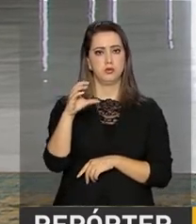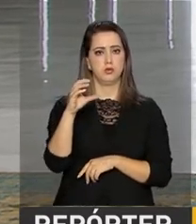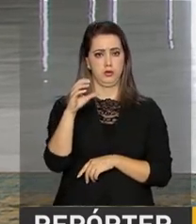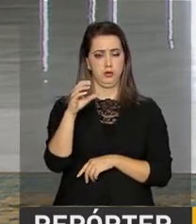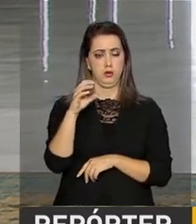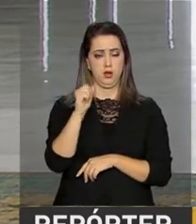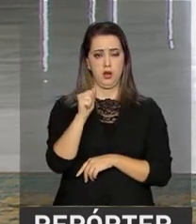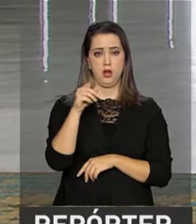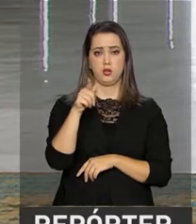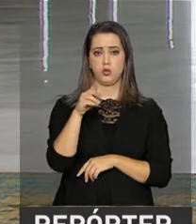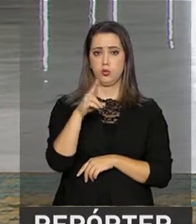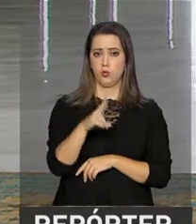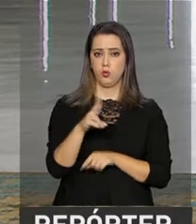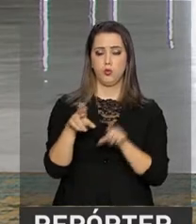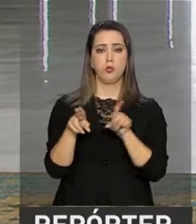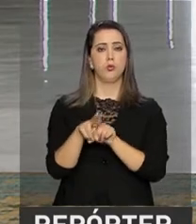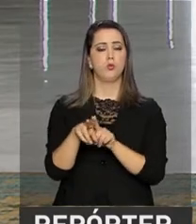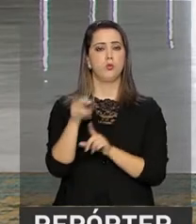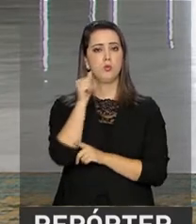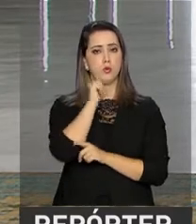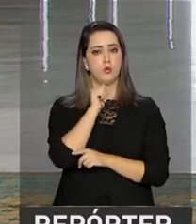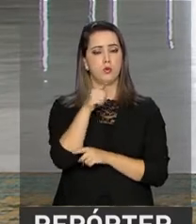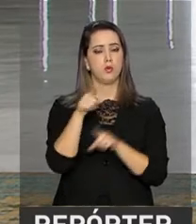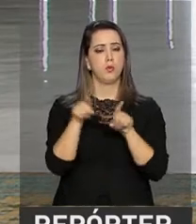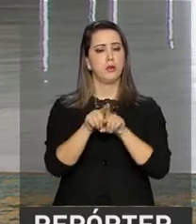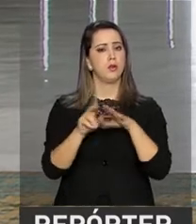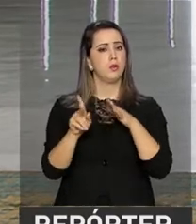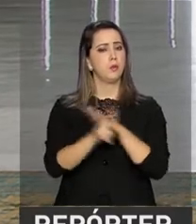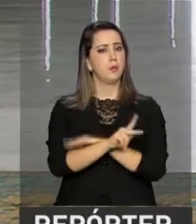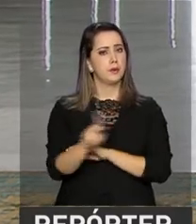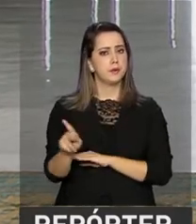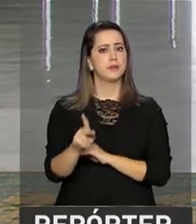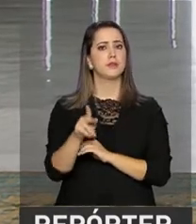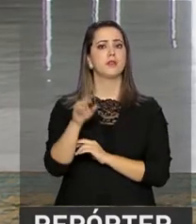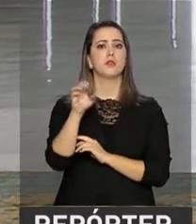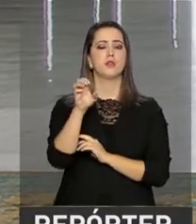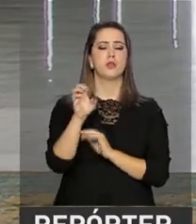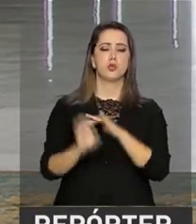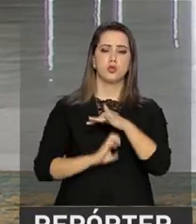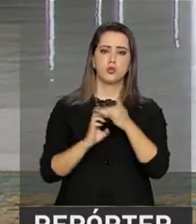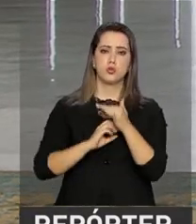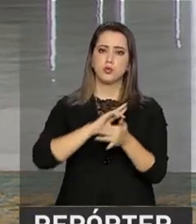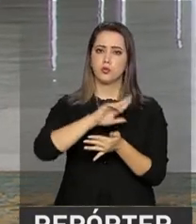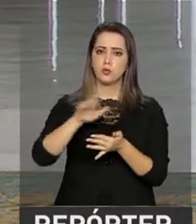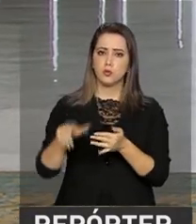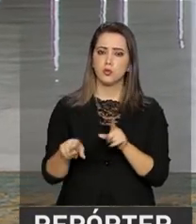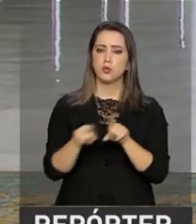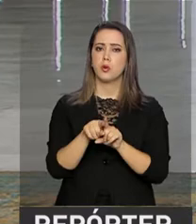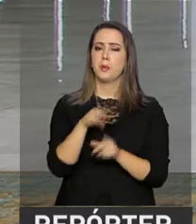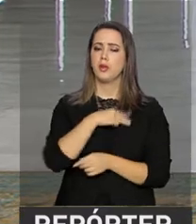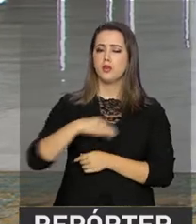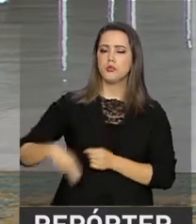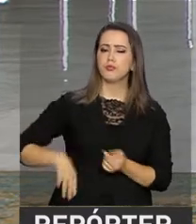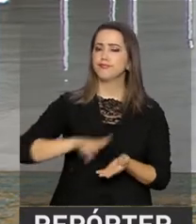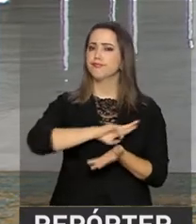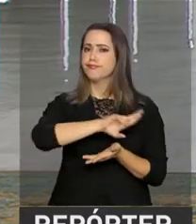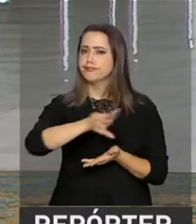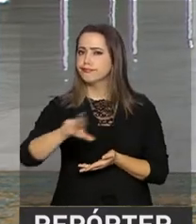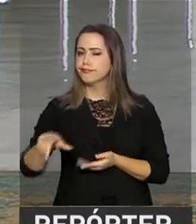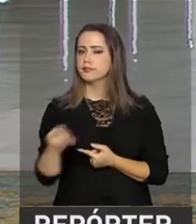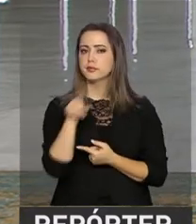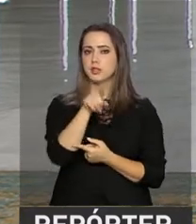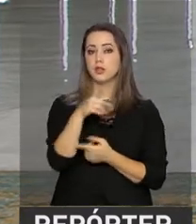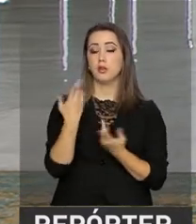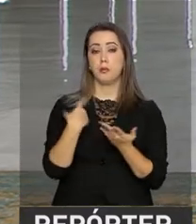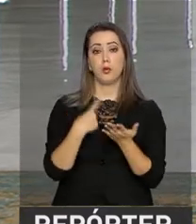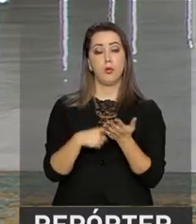mendonça também se reuniu com o presidente da embraer o ministro do desenvolvimento social osmar terra e na última audiência do dia agora